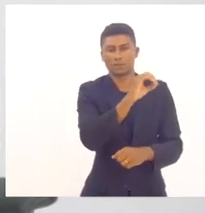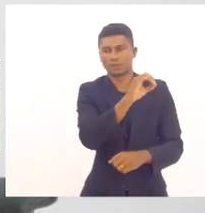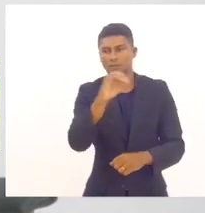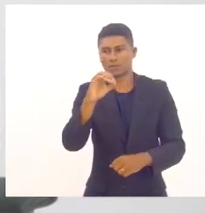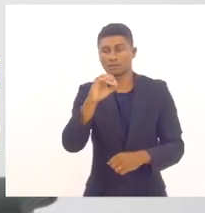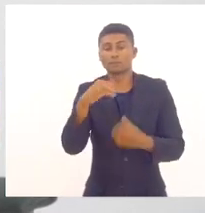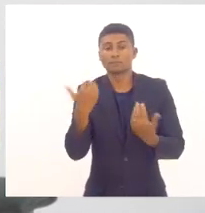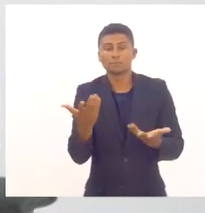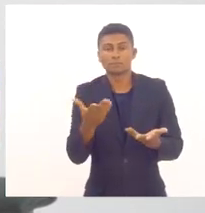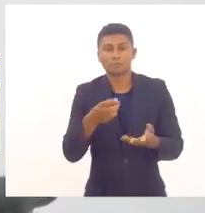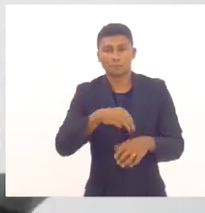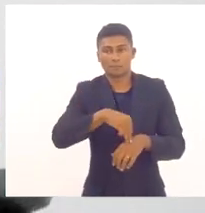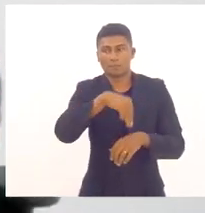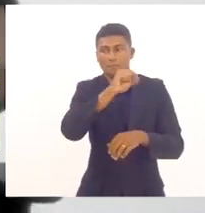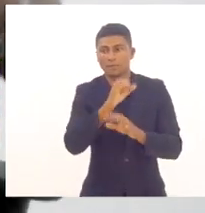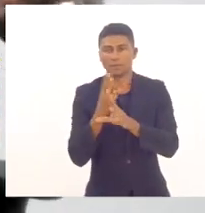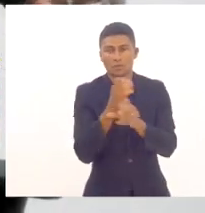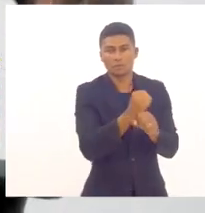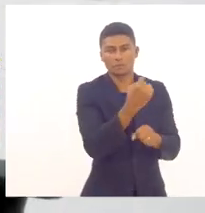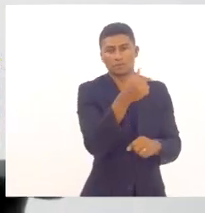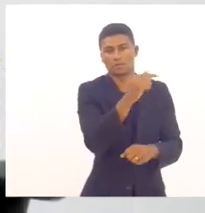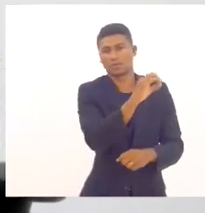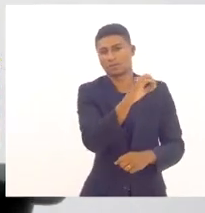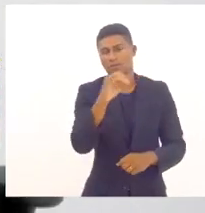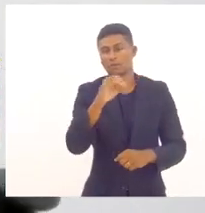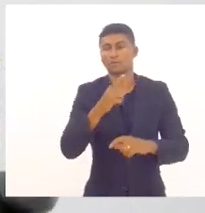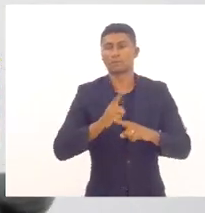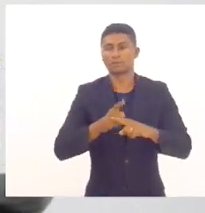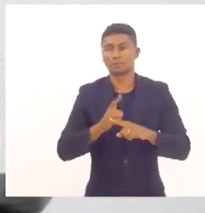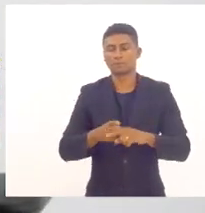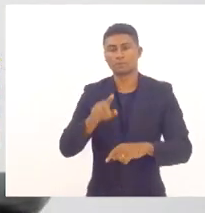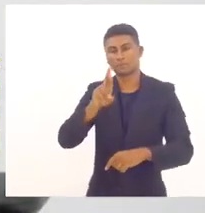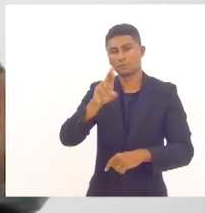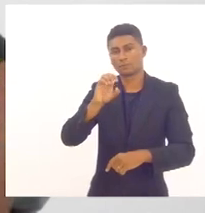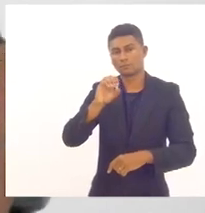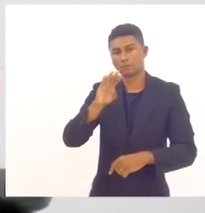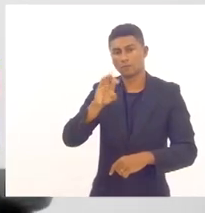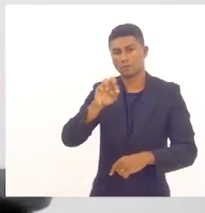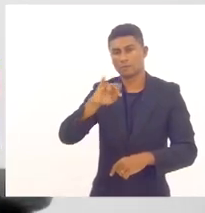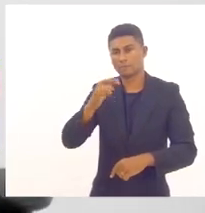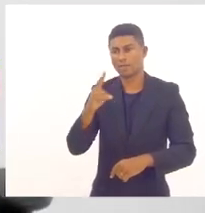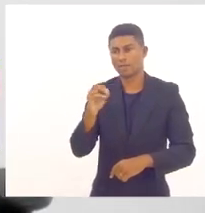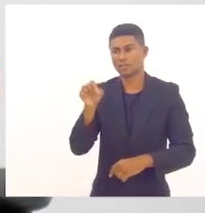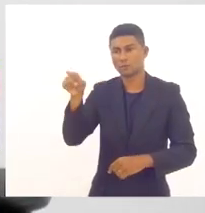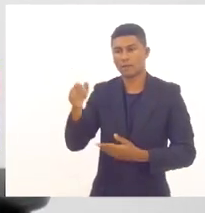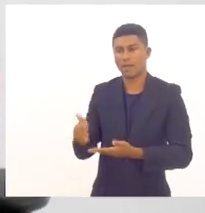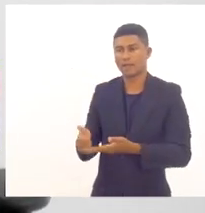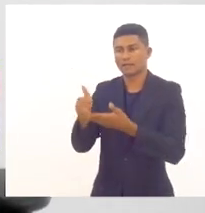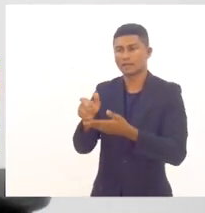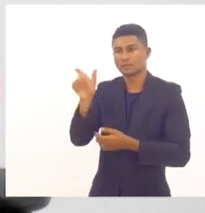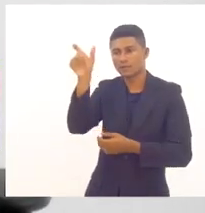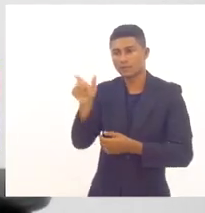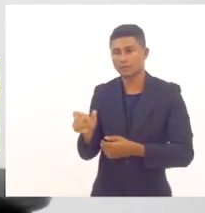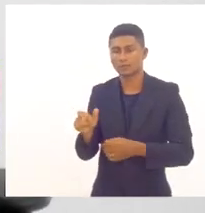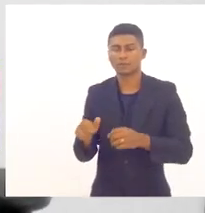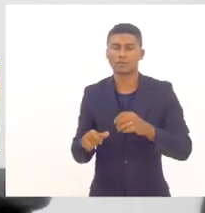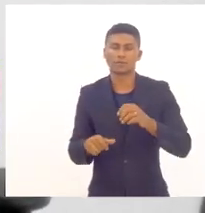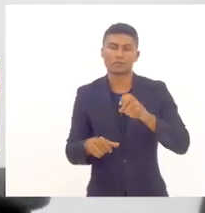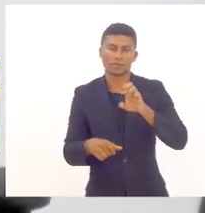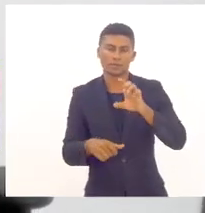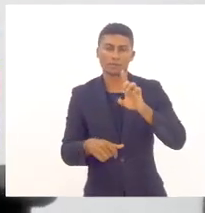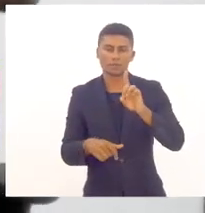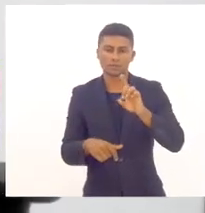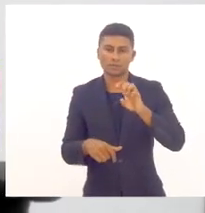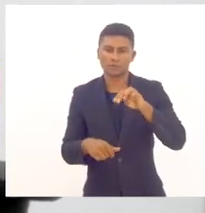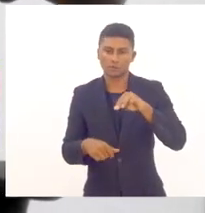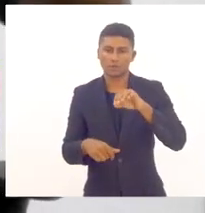mestres. Porque tinha uma articulação que o Robertinho assessorava, o Edmilson Valentim, que foi seu par também. E o